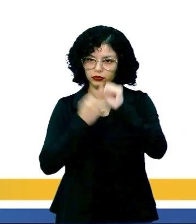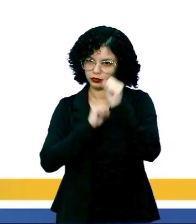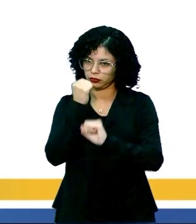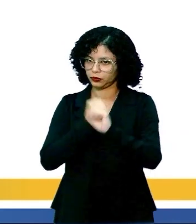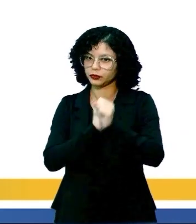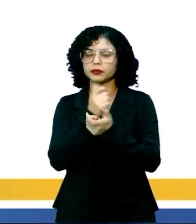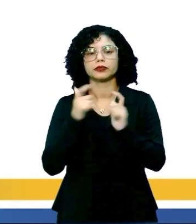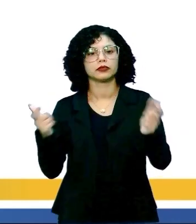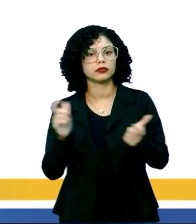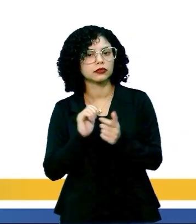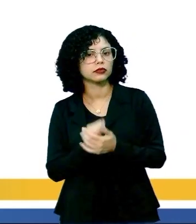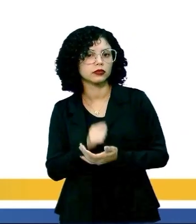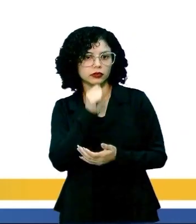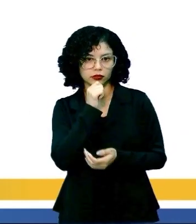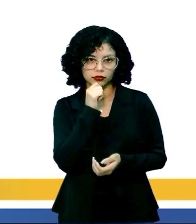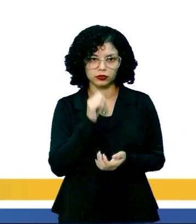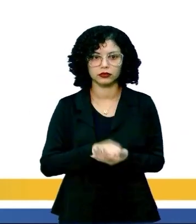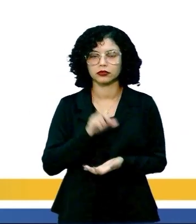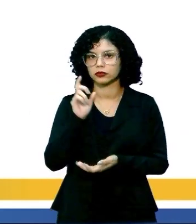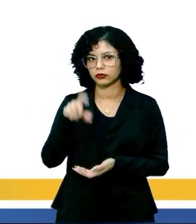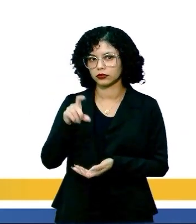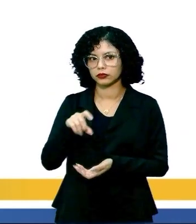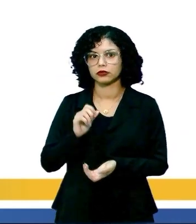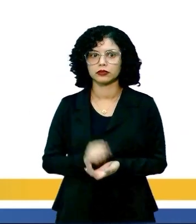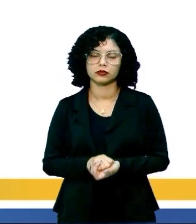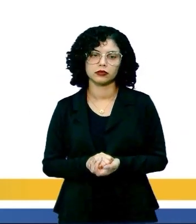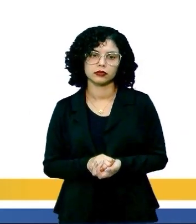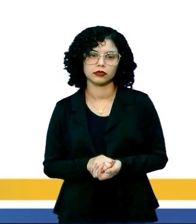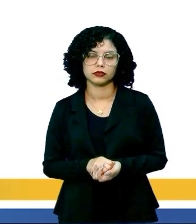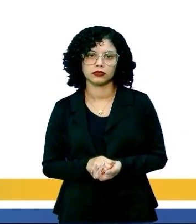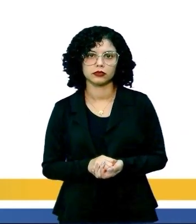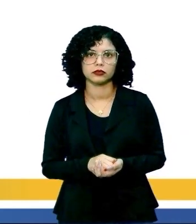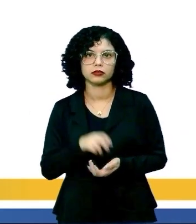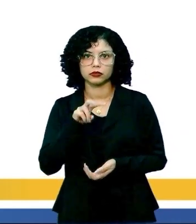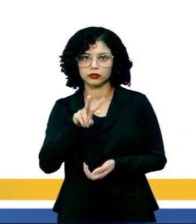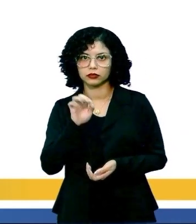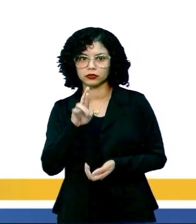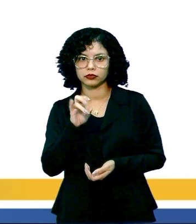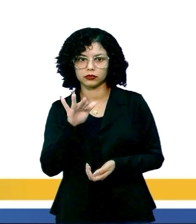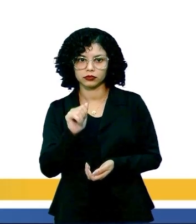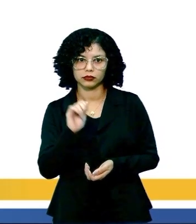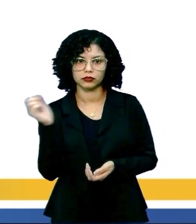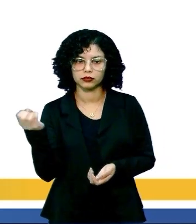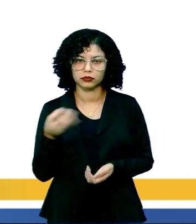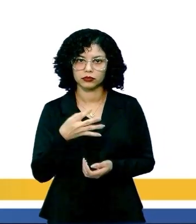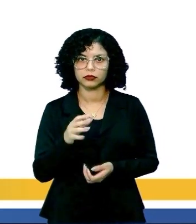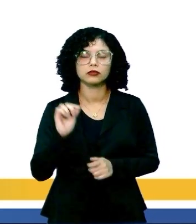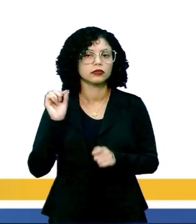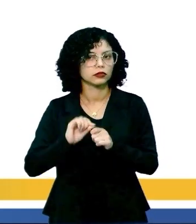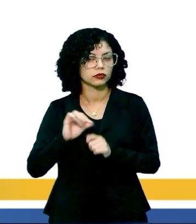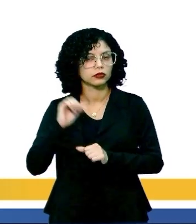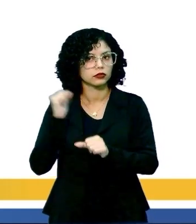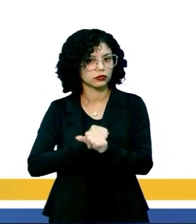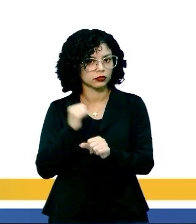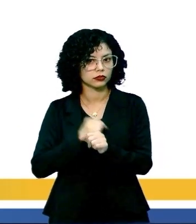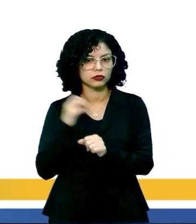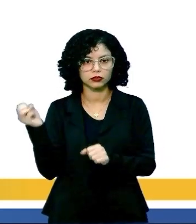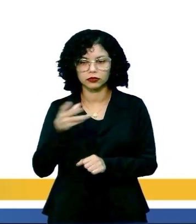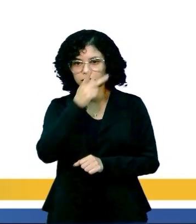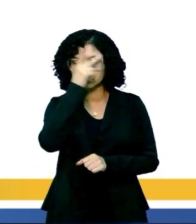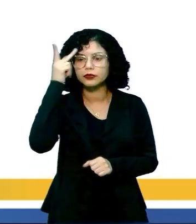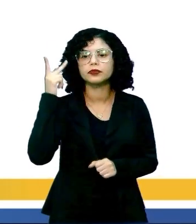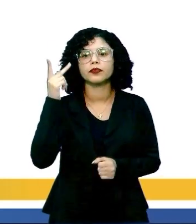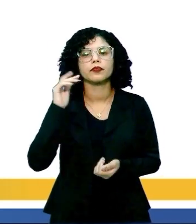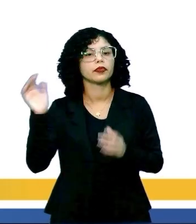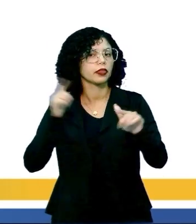industriais, aumentando a linha de crédito, liberando, né, verba para que novas fábricas fossem construídas, pessoas